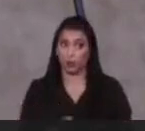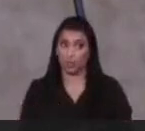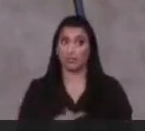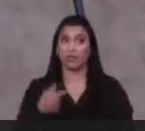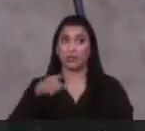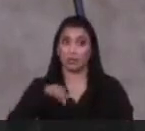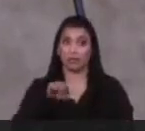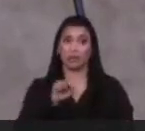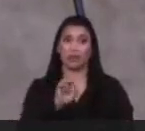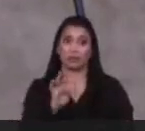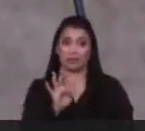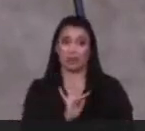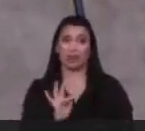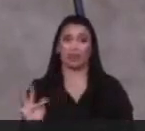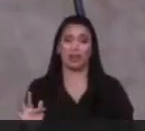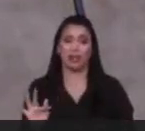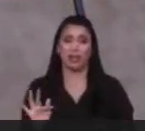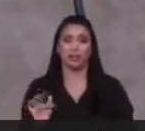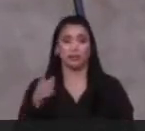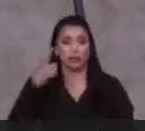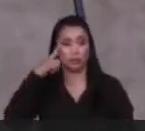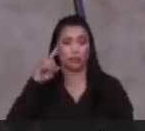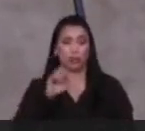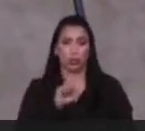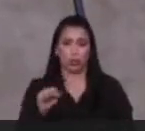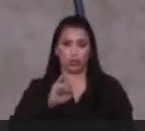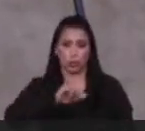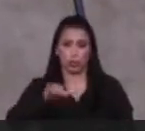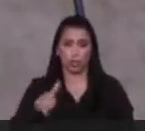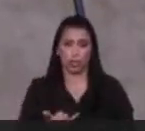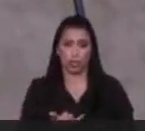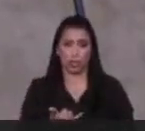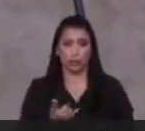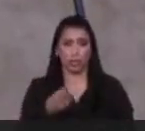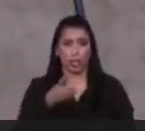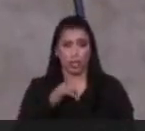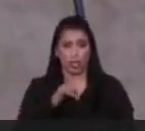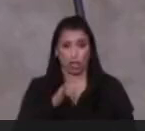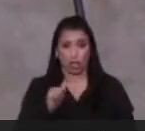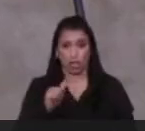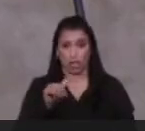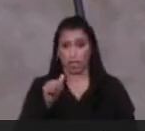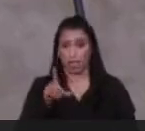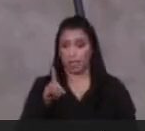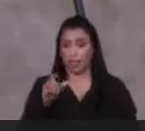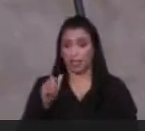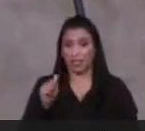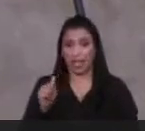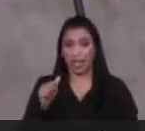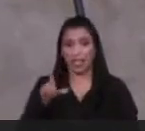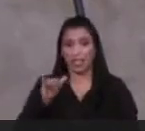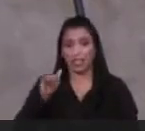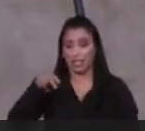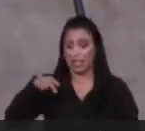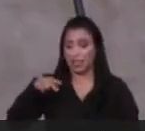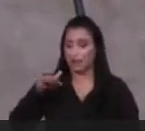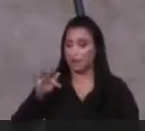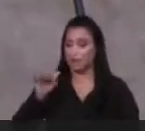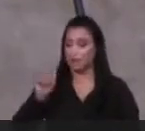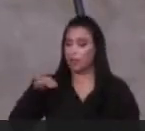esse Supremo Tribunal Federal em 8 de janeiro, o dia da infâmia, em que pela primeira